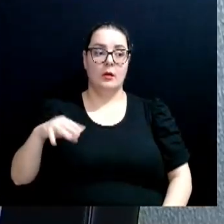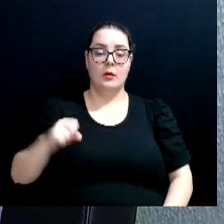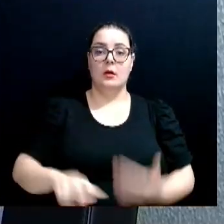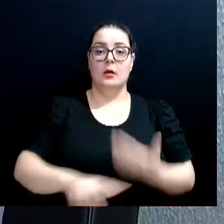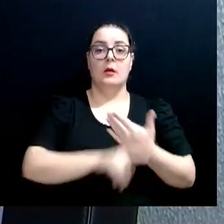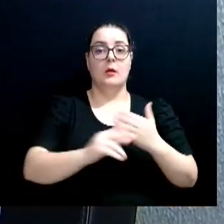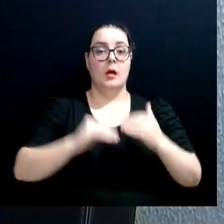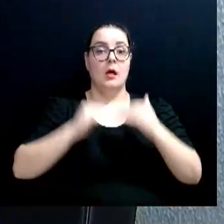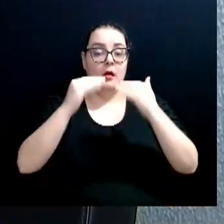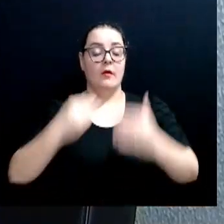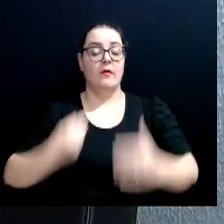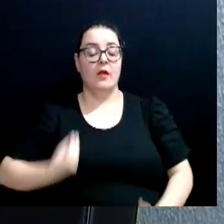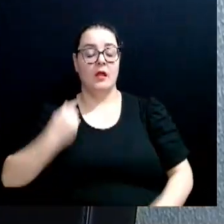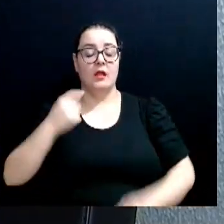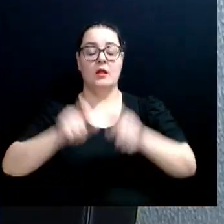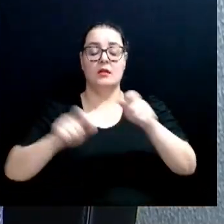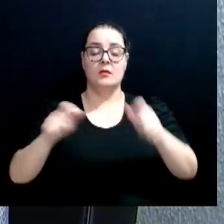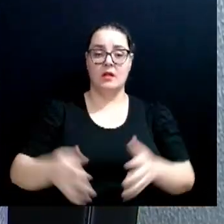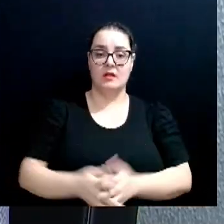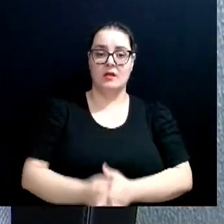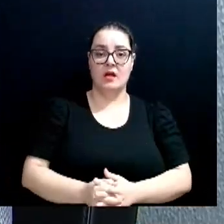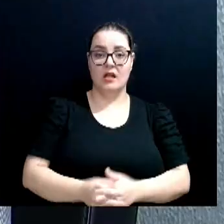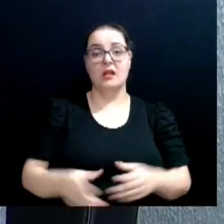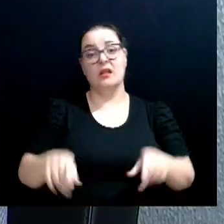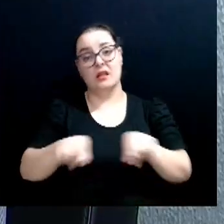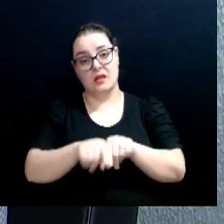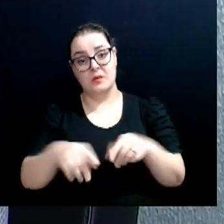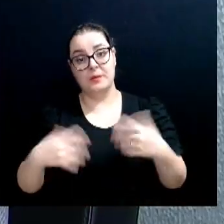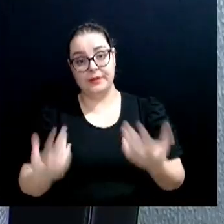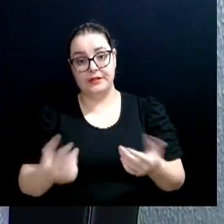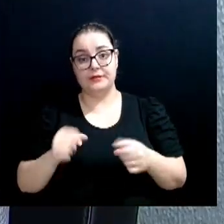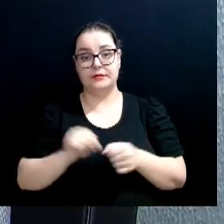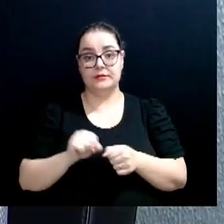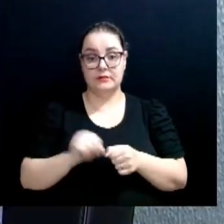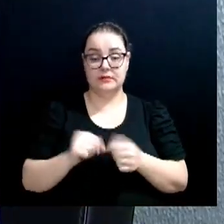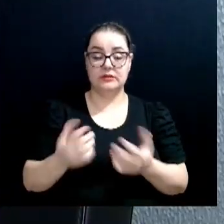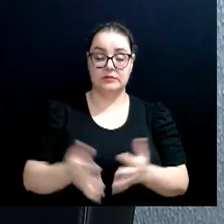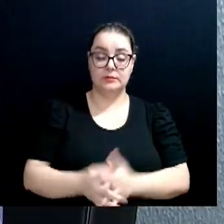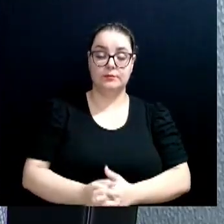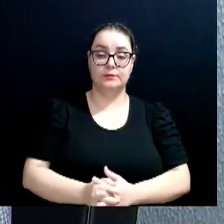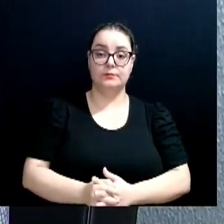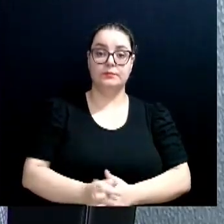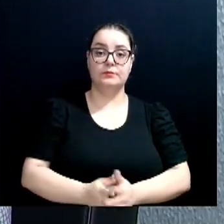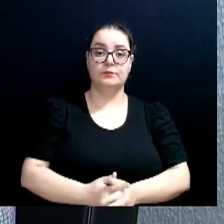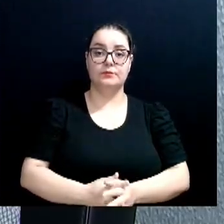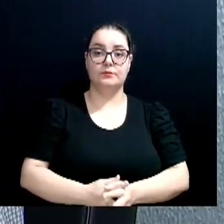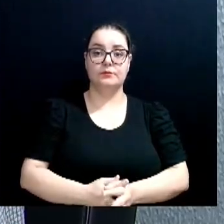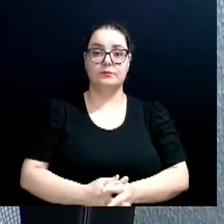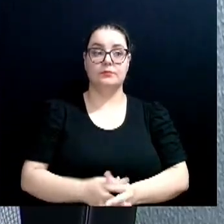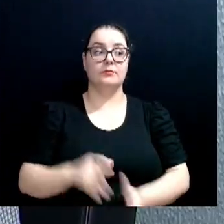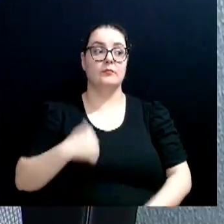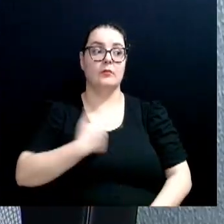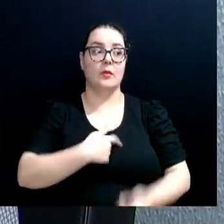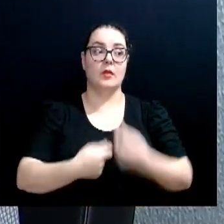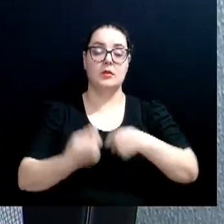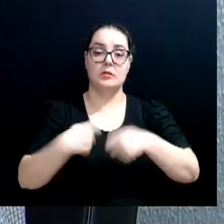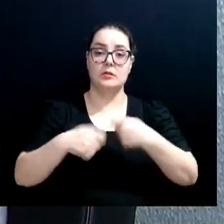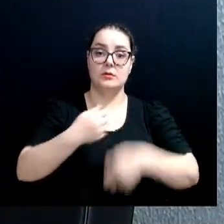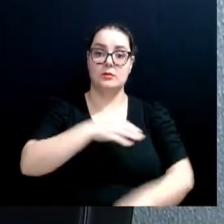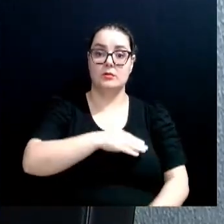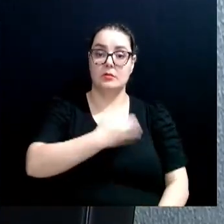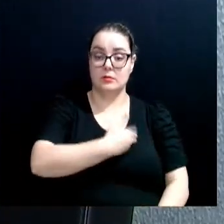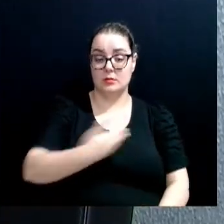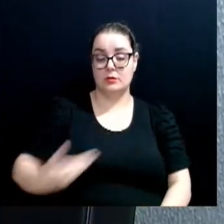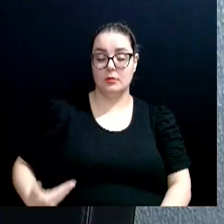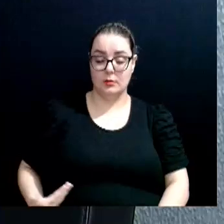das pessoas. E também fazer com que a nossa administração pública se debruce nesse